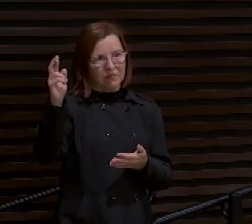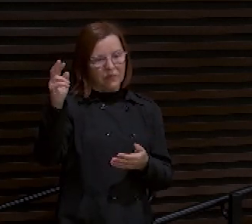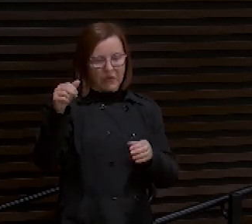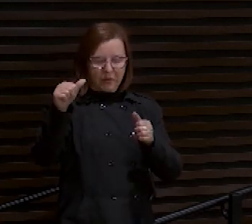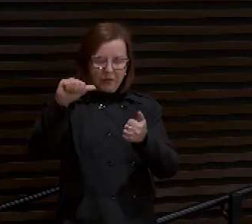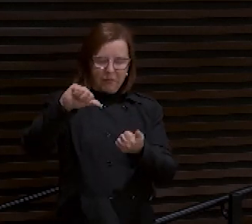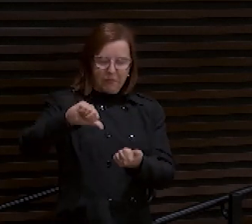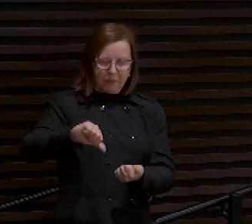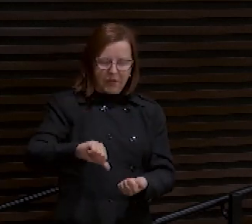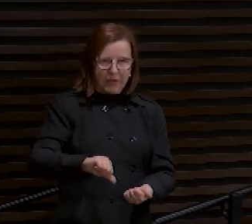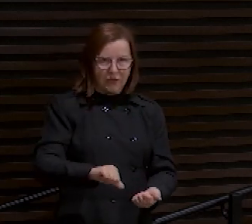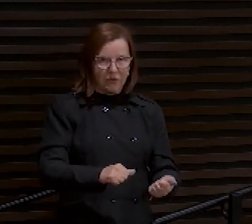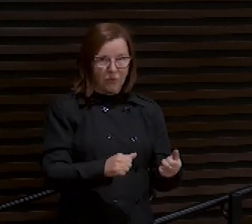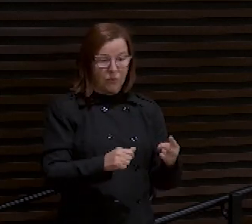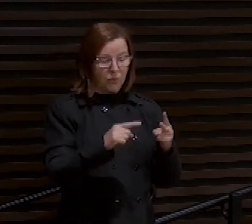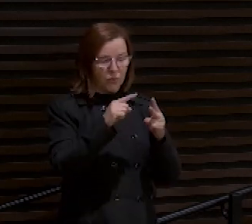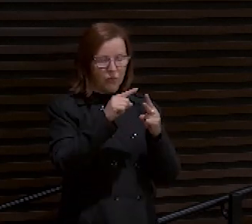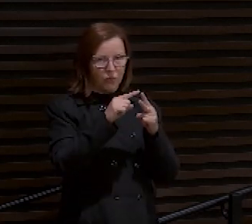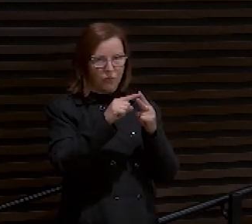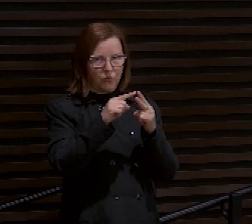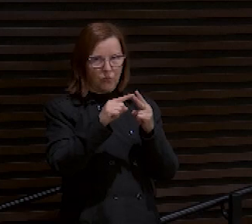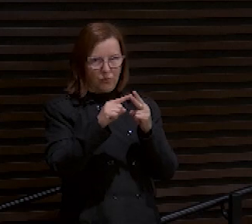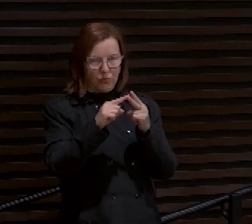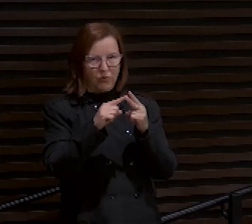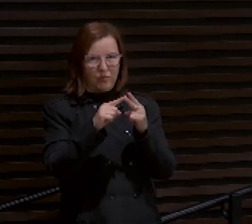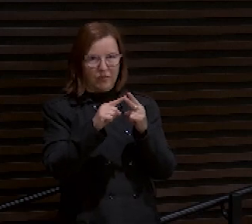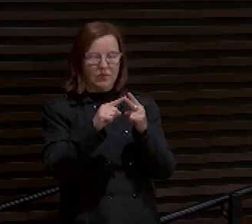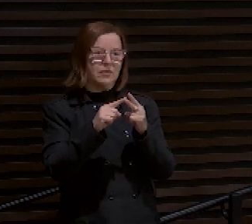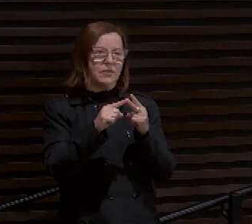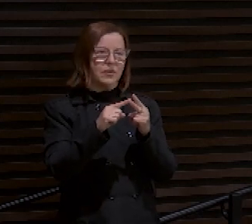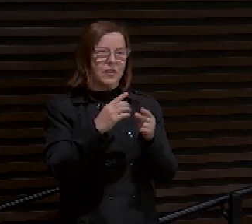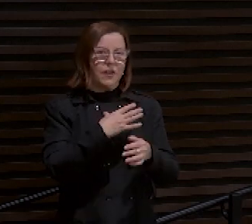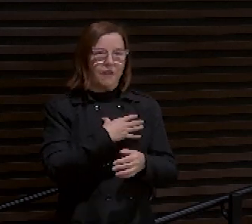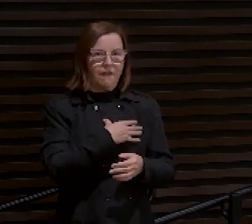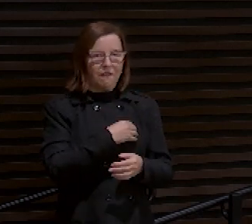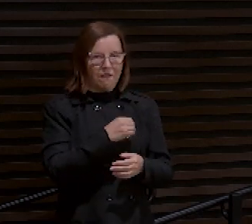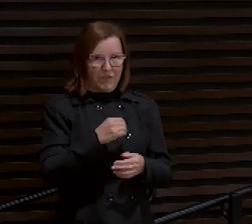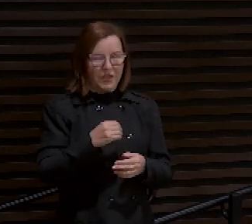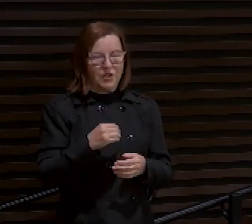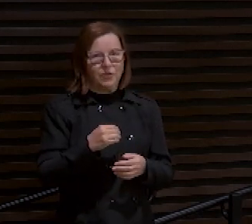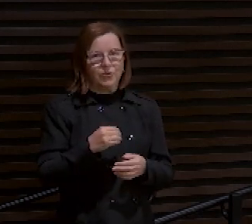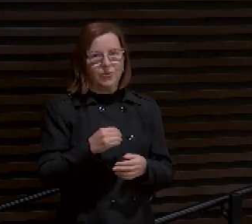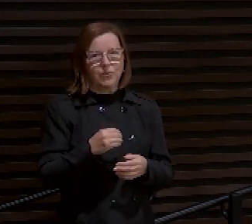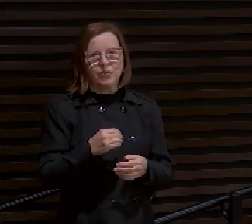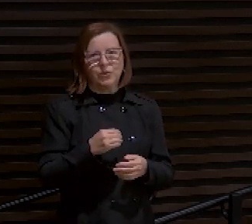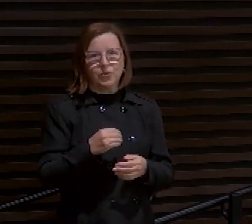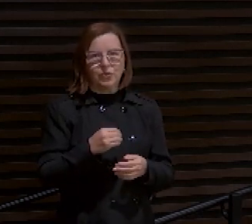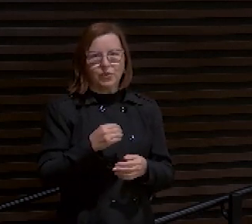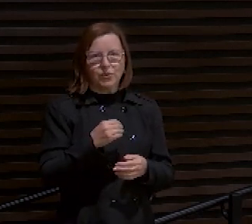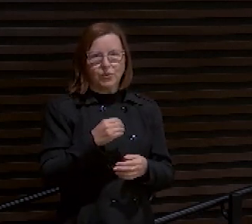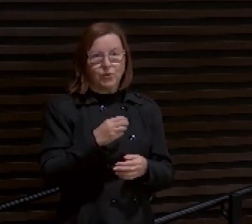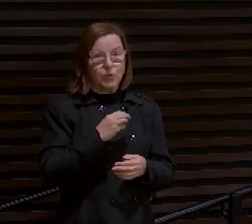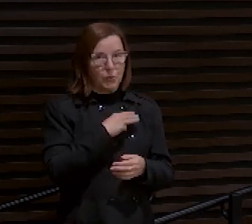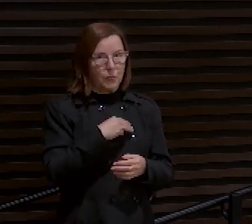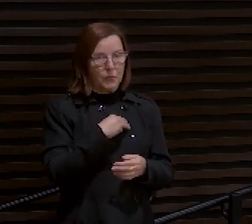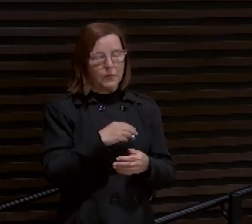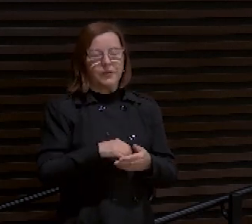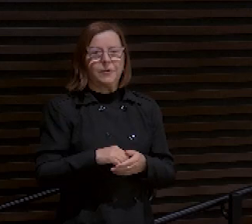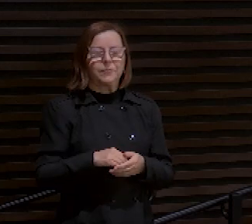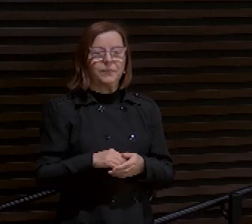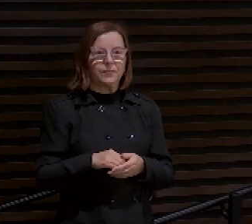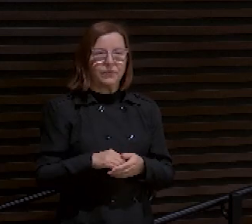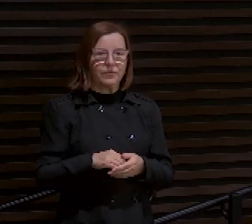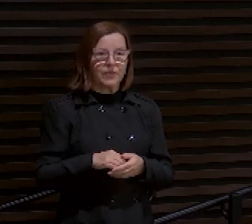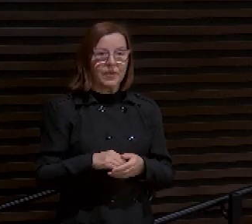nas águas os 2 filhos do Nate Saint, a Rachel e o Steve. O Steve cresceu, virou um dentista, continua até